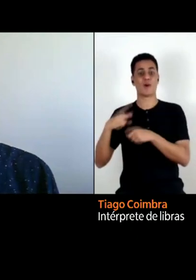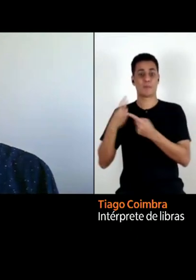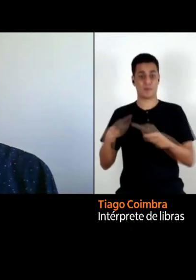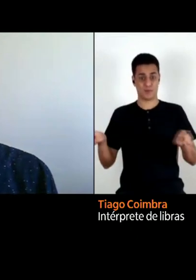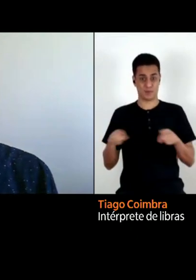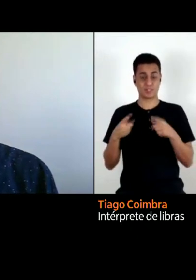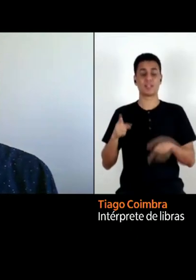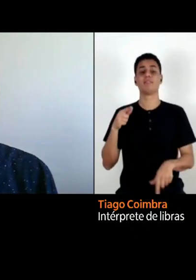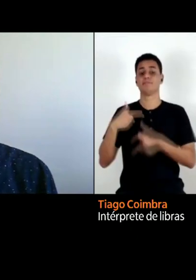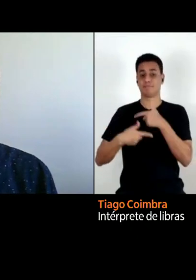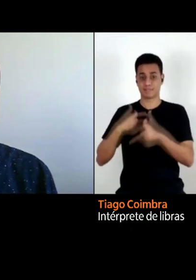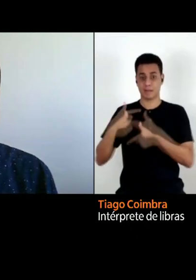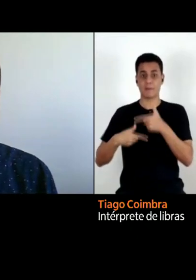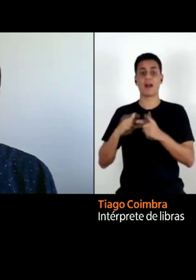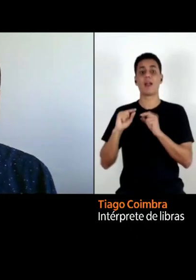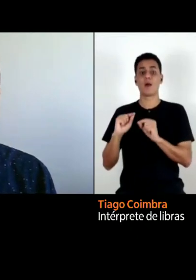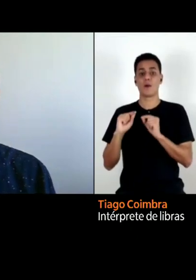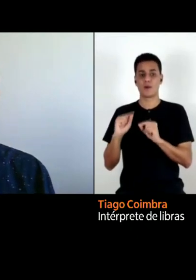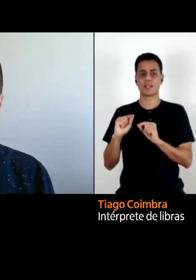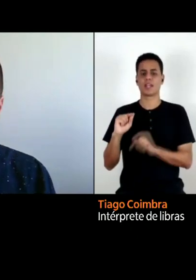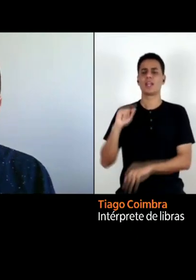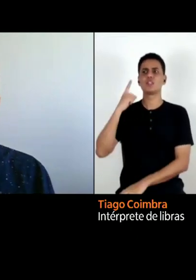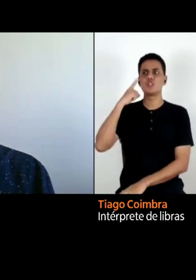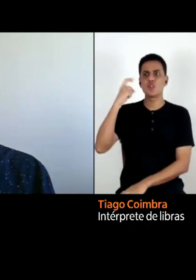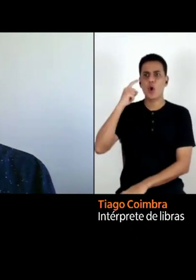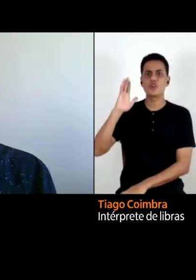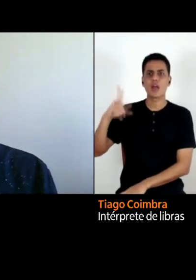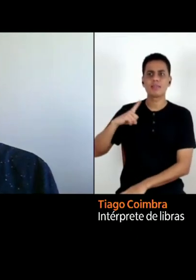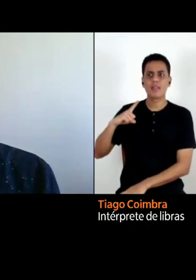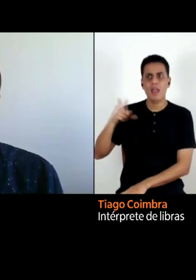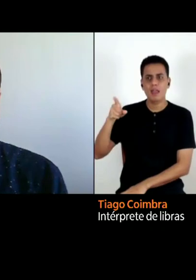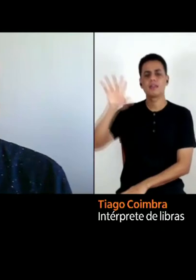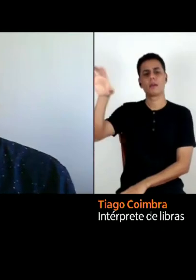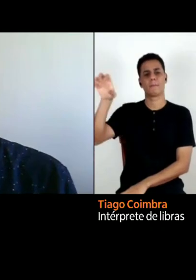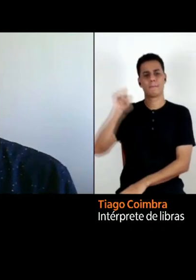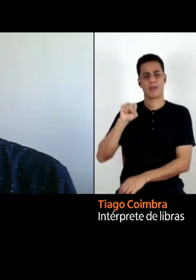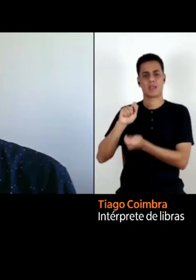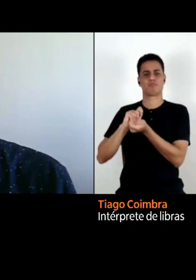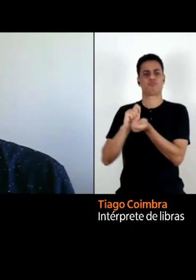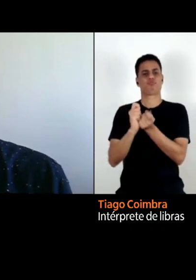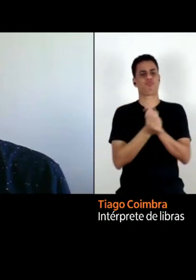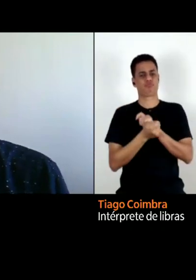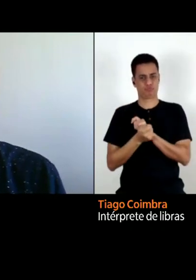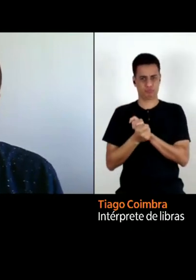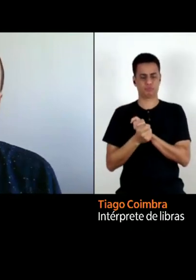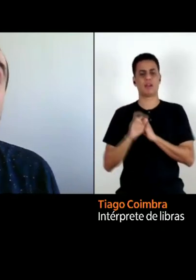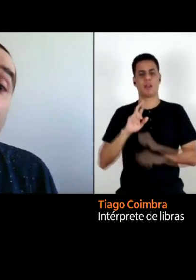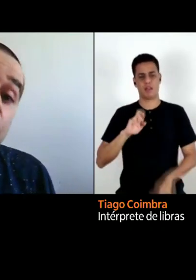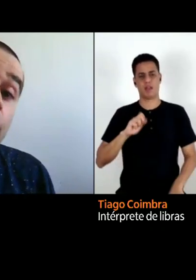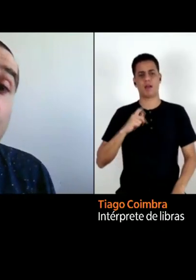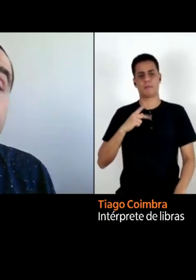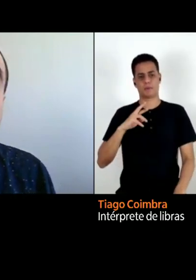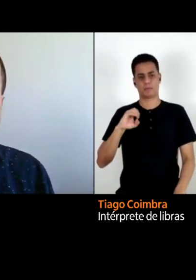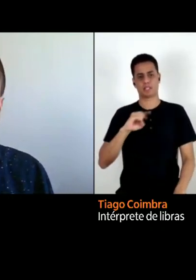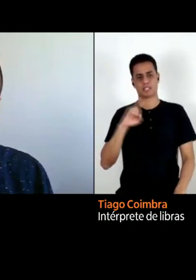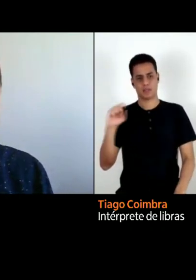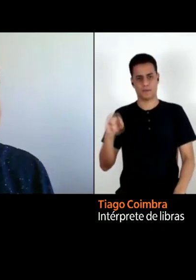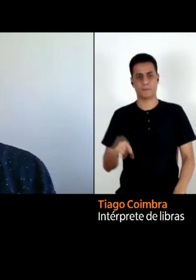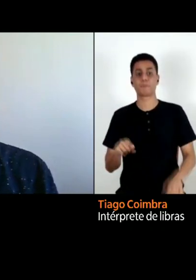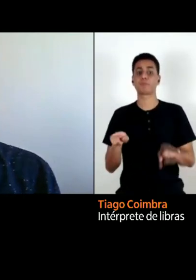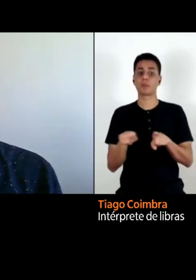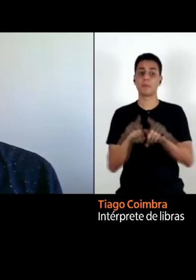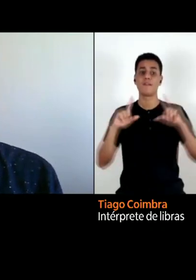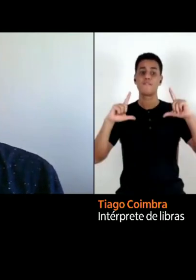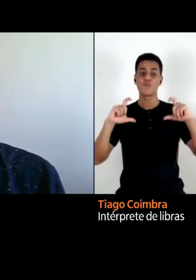reapropriação de sons já existentes. E também passo pela fotografia, com